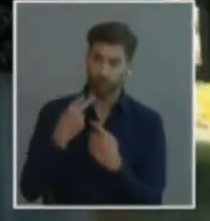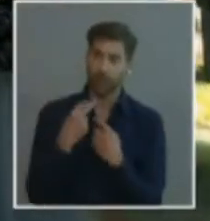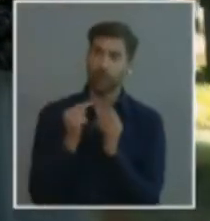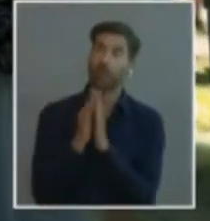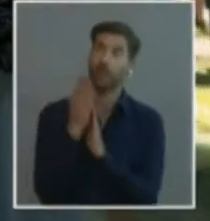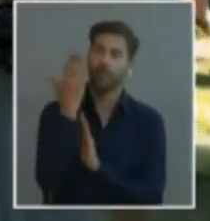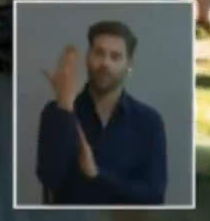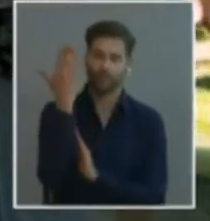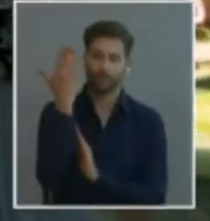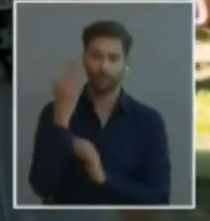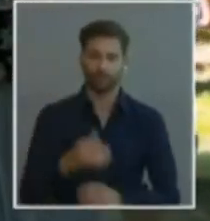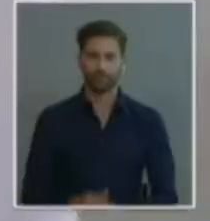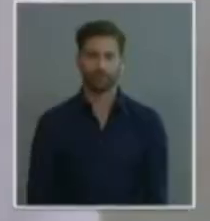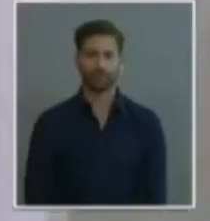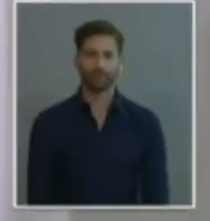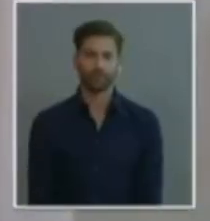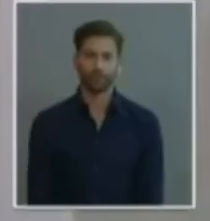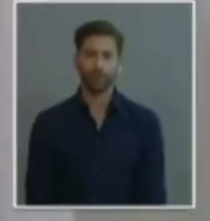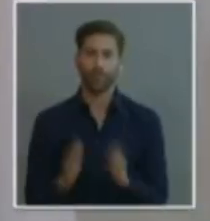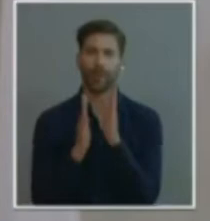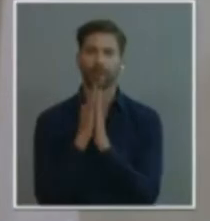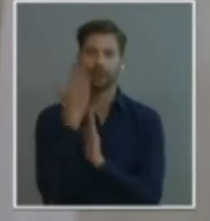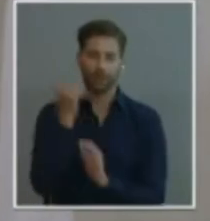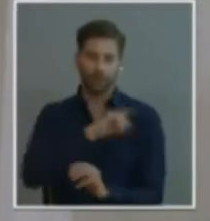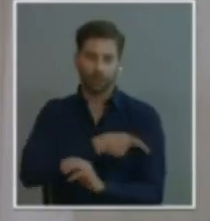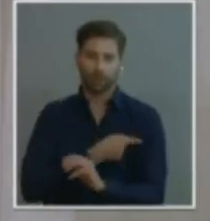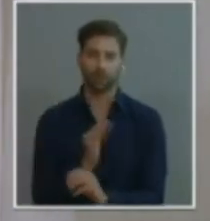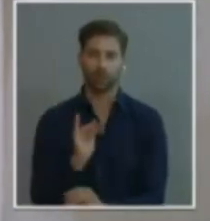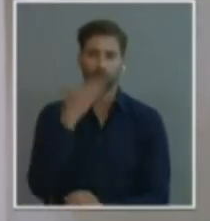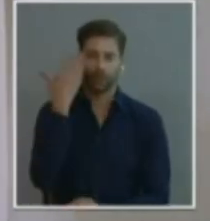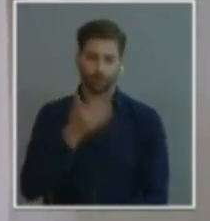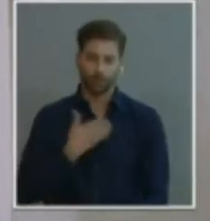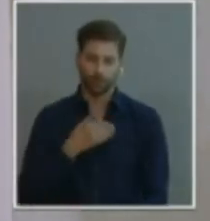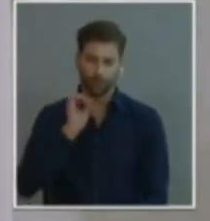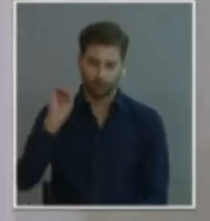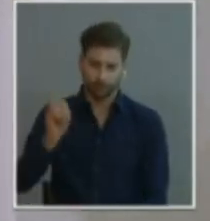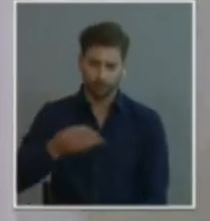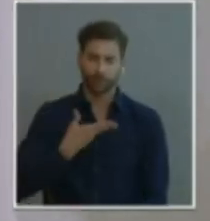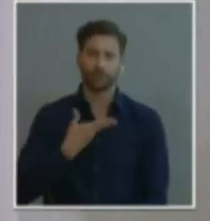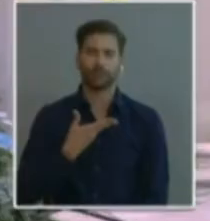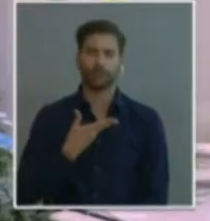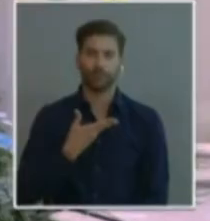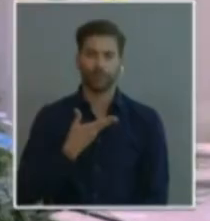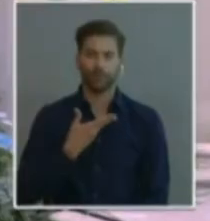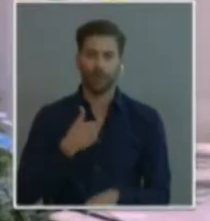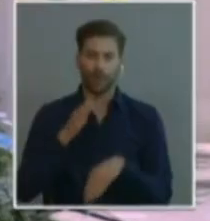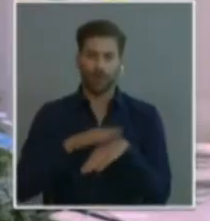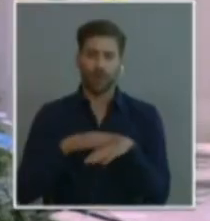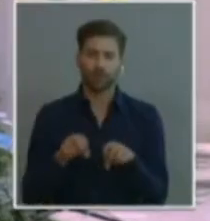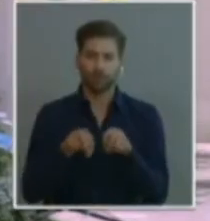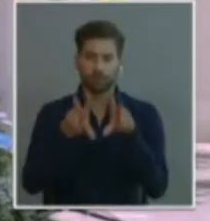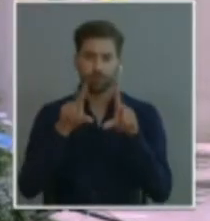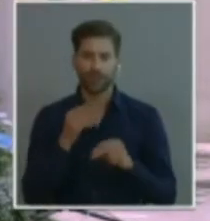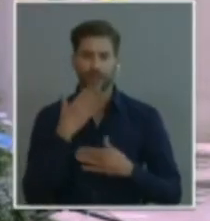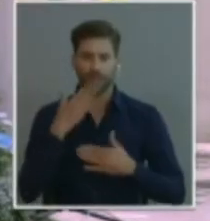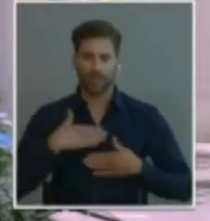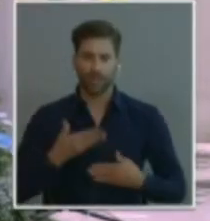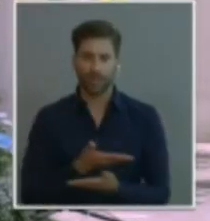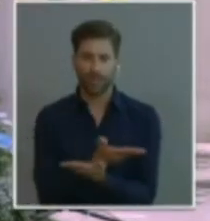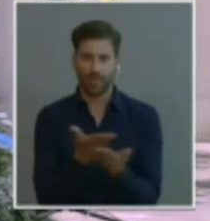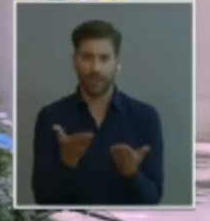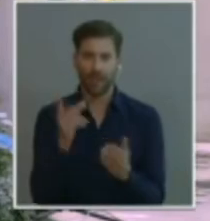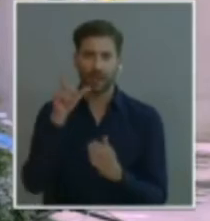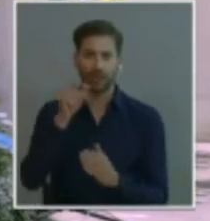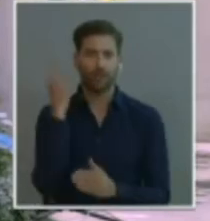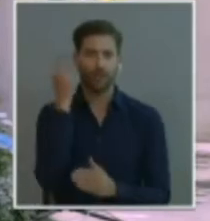nosso Senhor. Deus Todo-Poderoso, tenha compaixão de nós, perdoa os nossos pecados e nos conduz